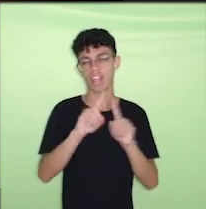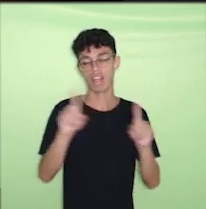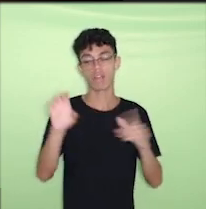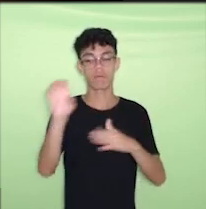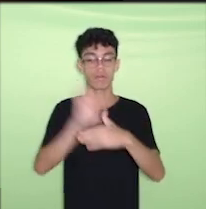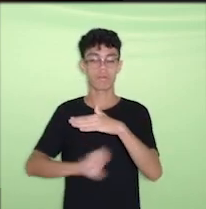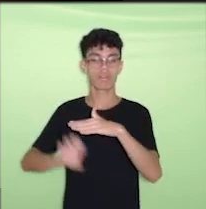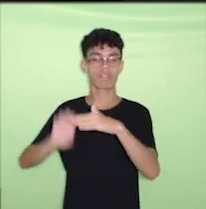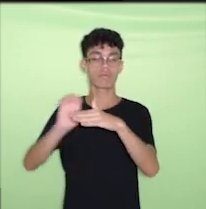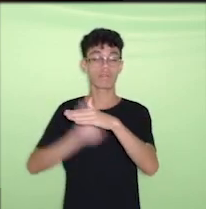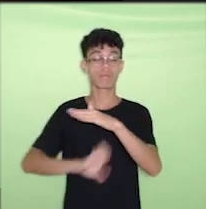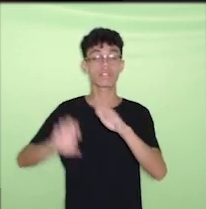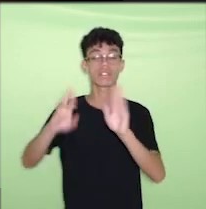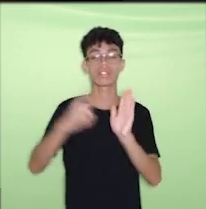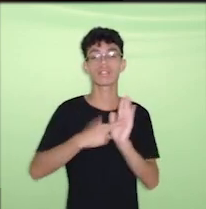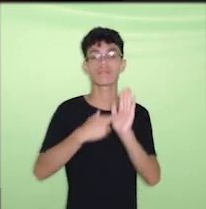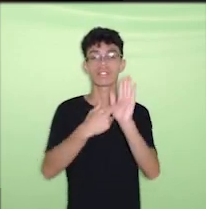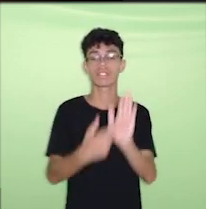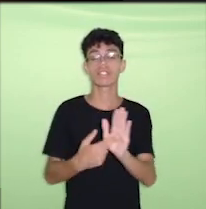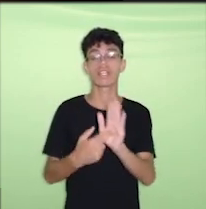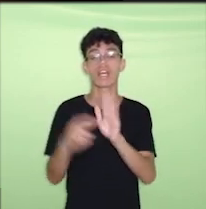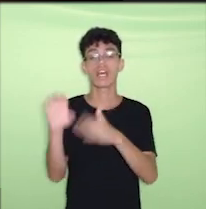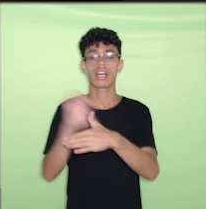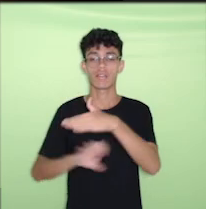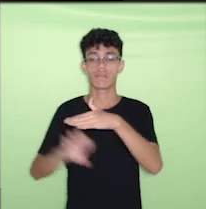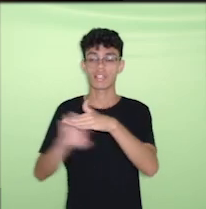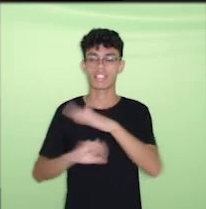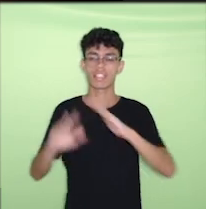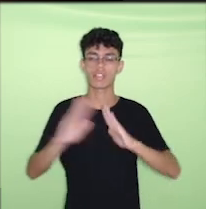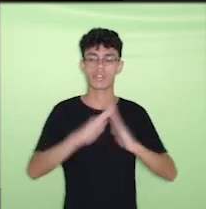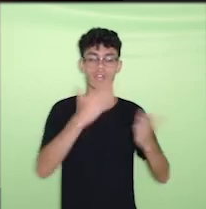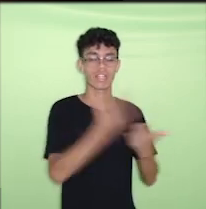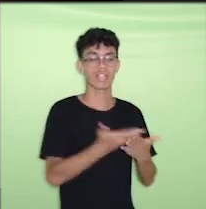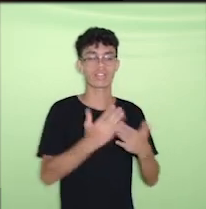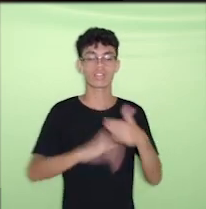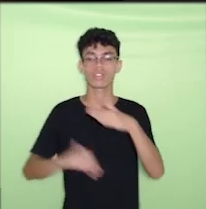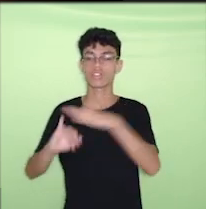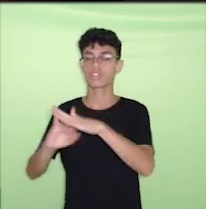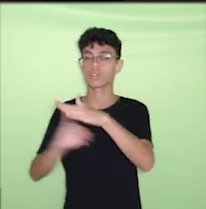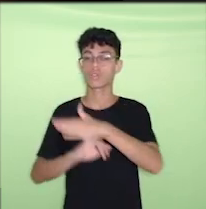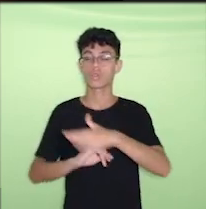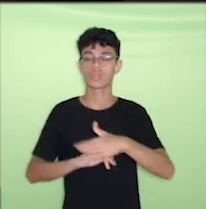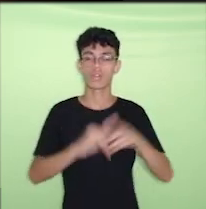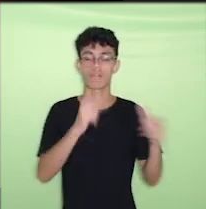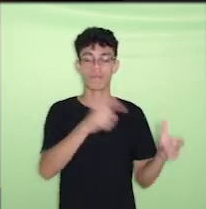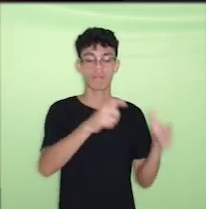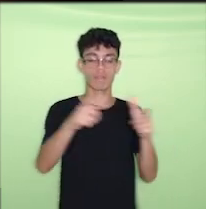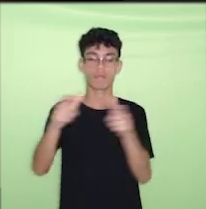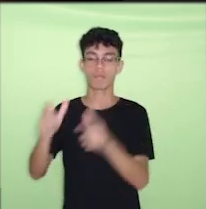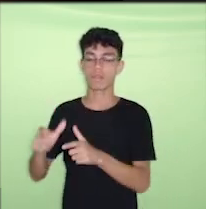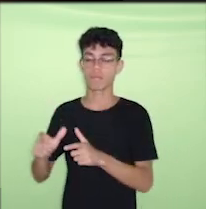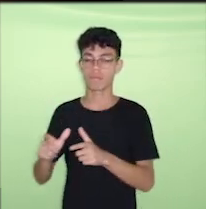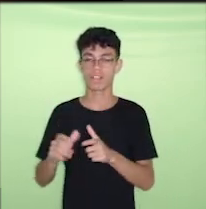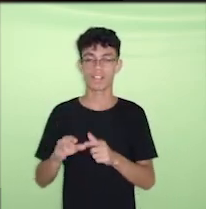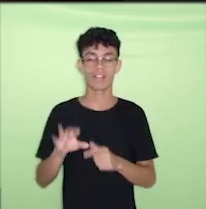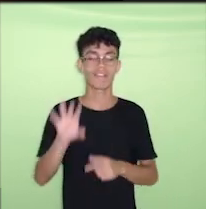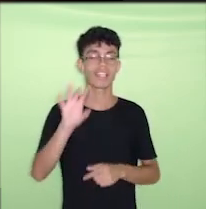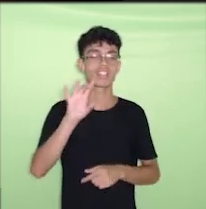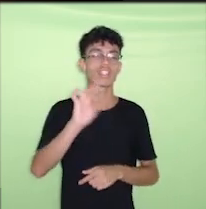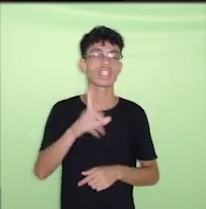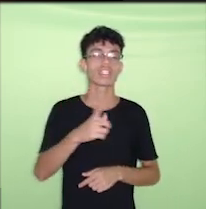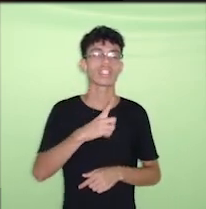empresa, reverendíssimo. A empresa, o colégio, o instituto, e logo mais haverá uma só palavra para